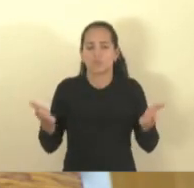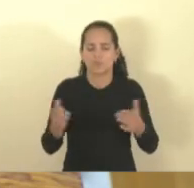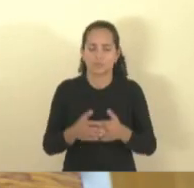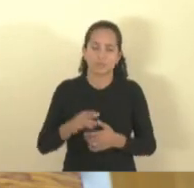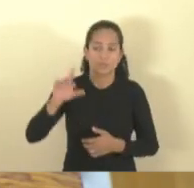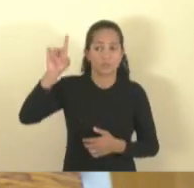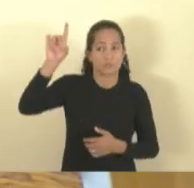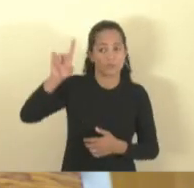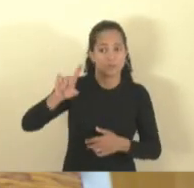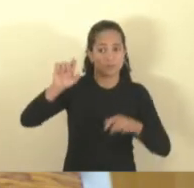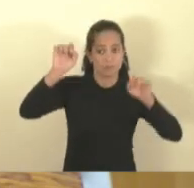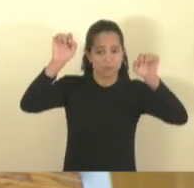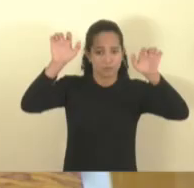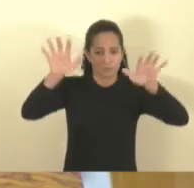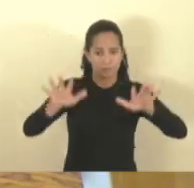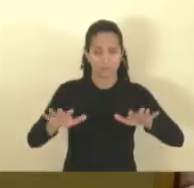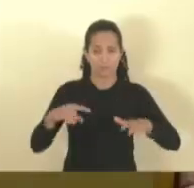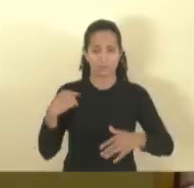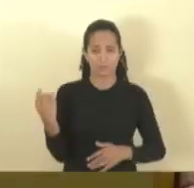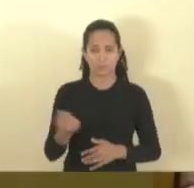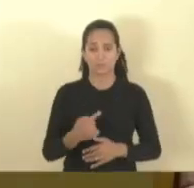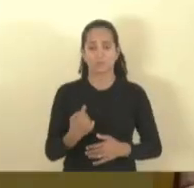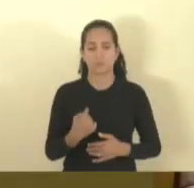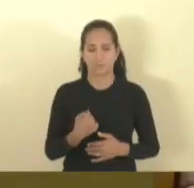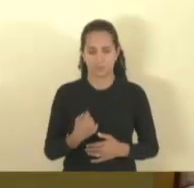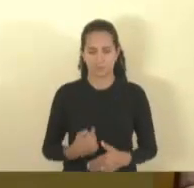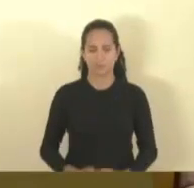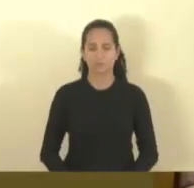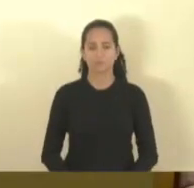nos abençoe. Amém.